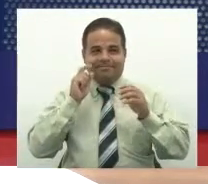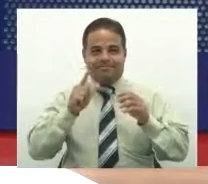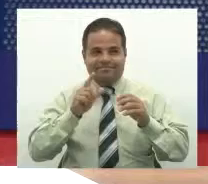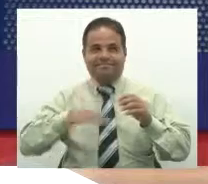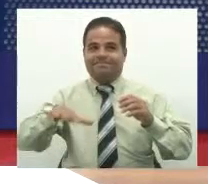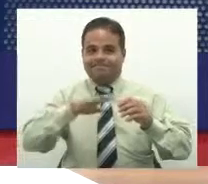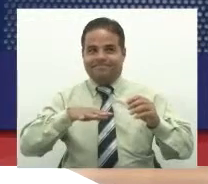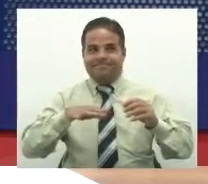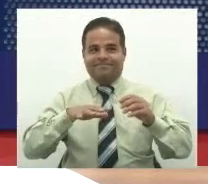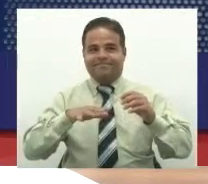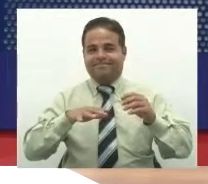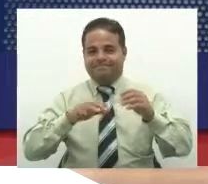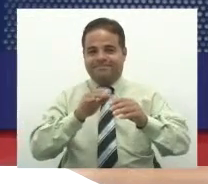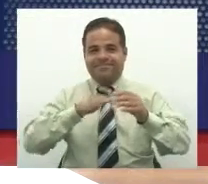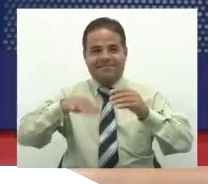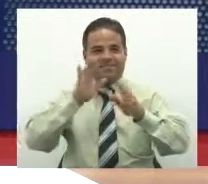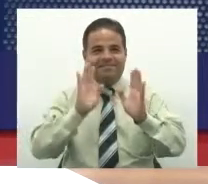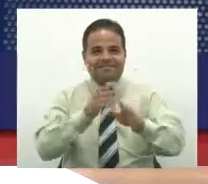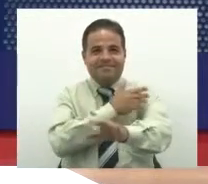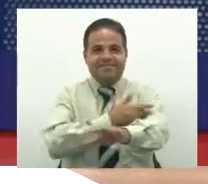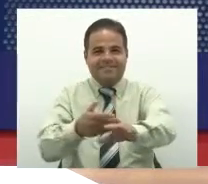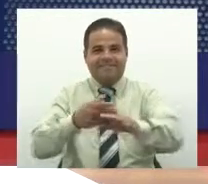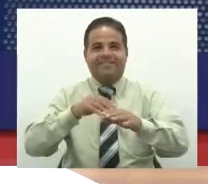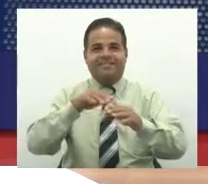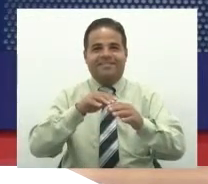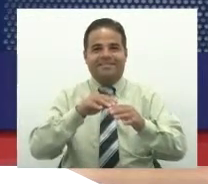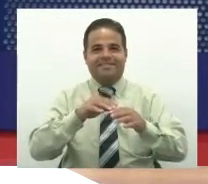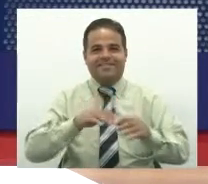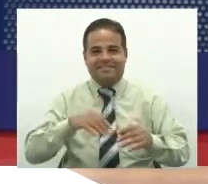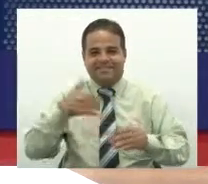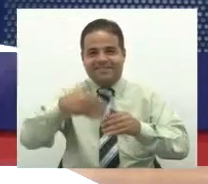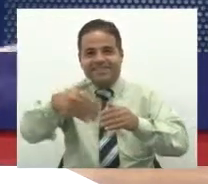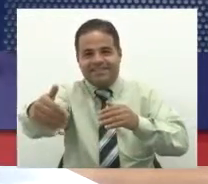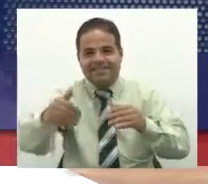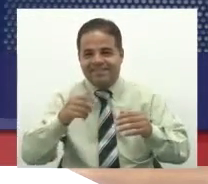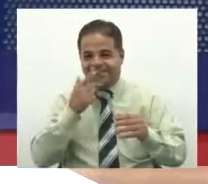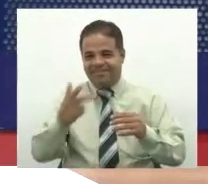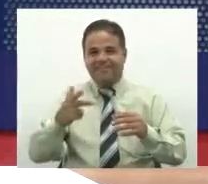externa. 5 funcionários na administrativo financeiro